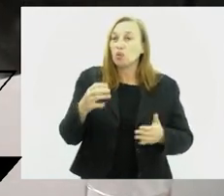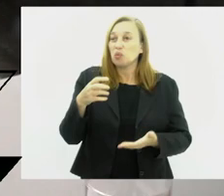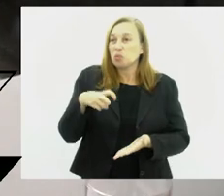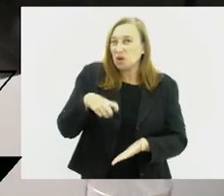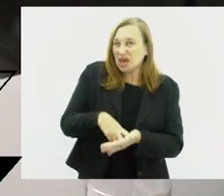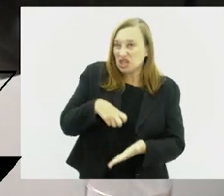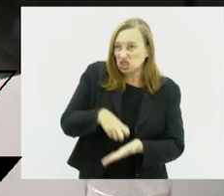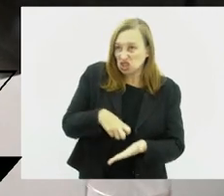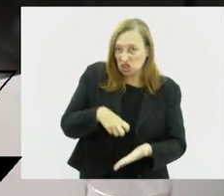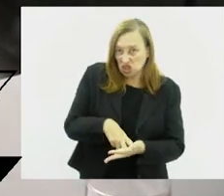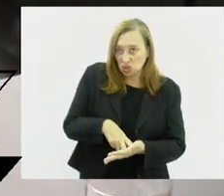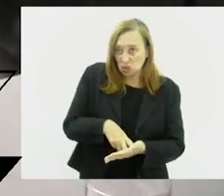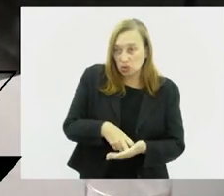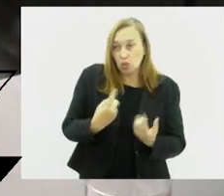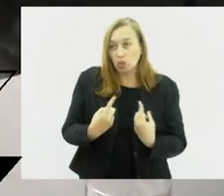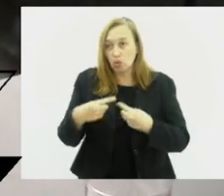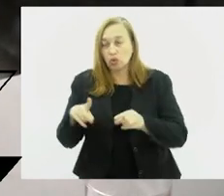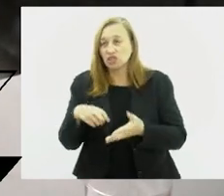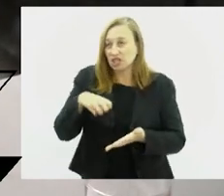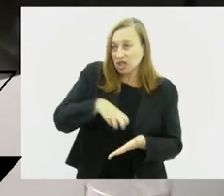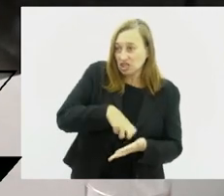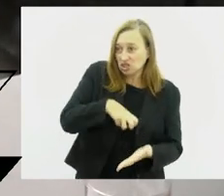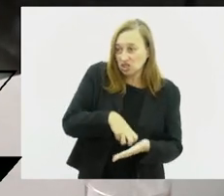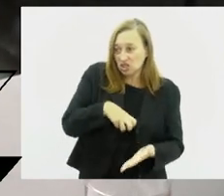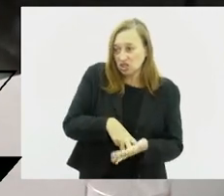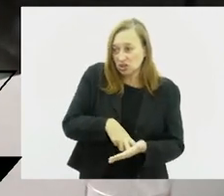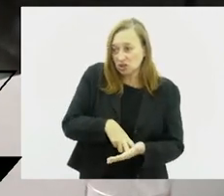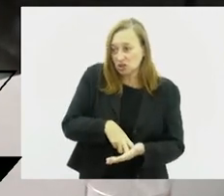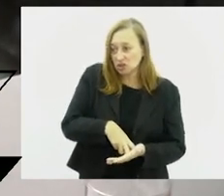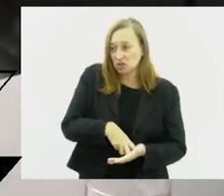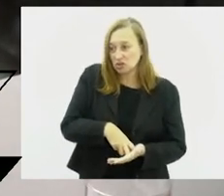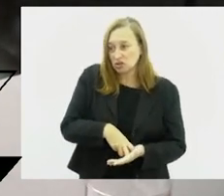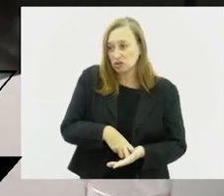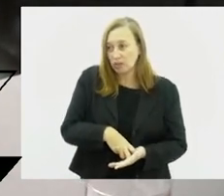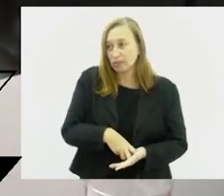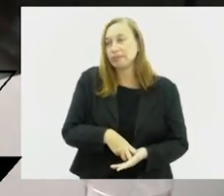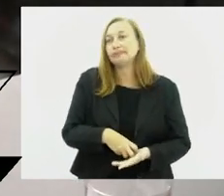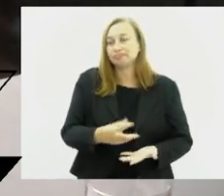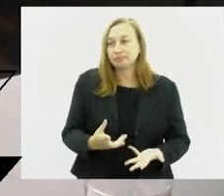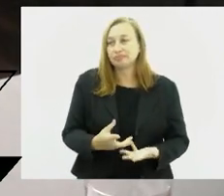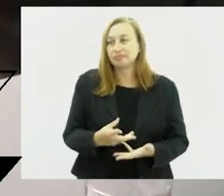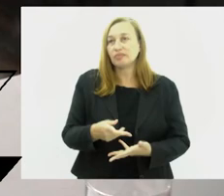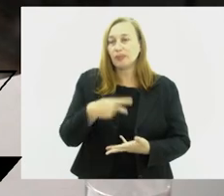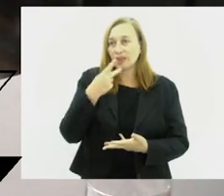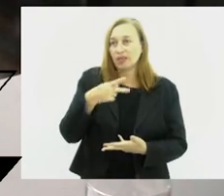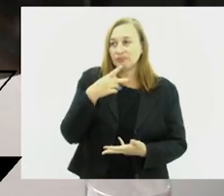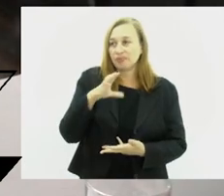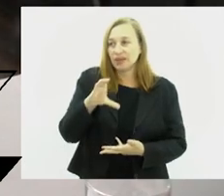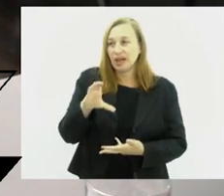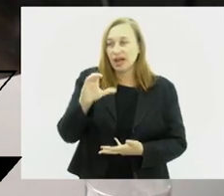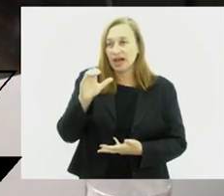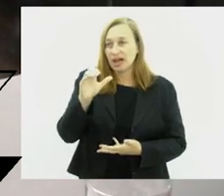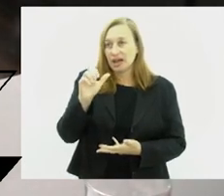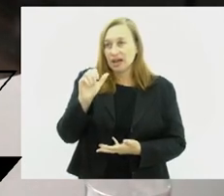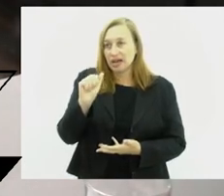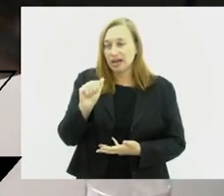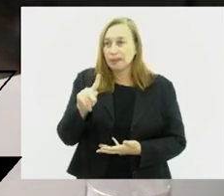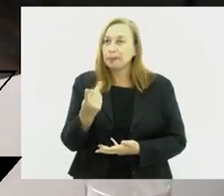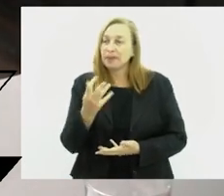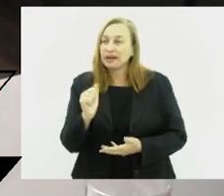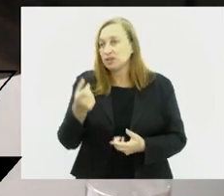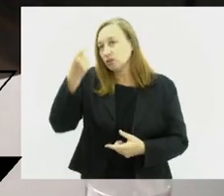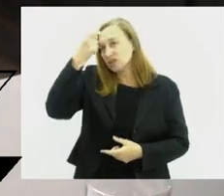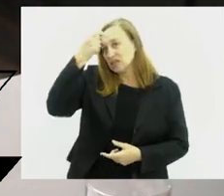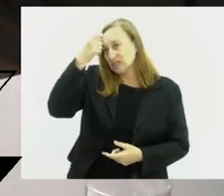punição, o que seria, me parece, um momento mais adequado? Falarmos de uma campanha de conscientização, falarmos